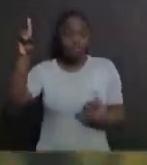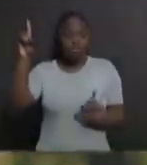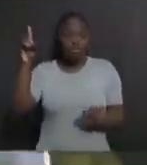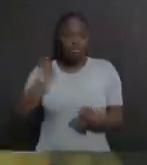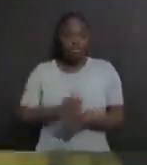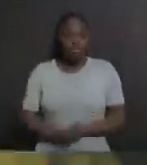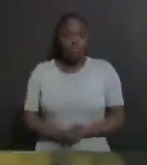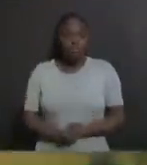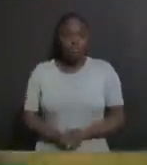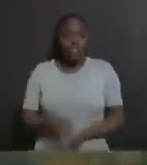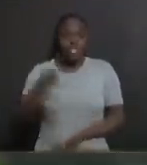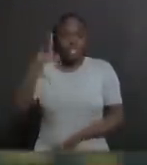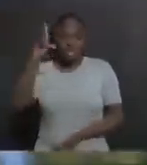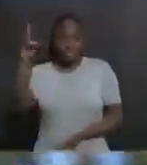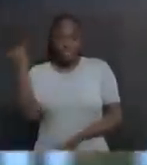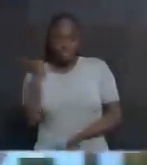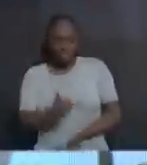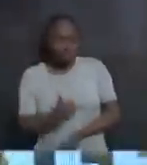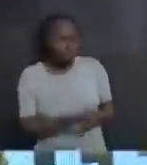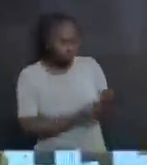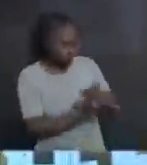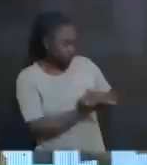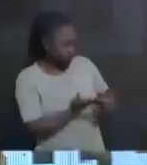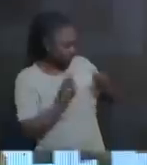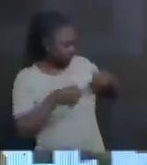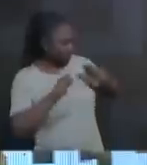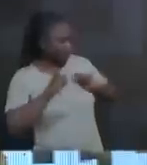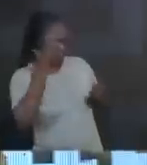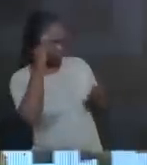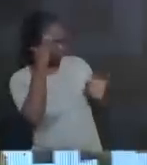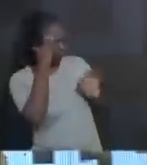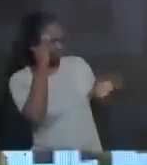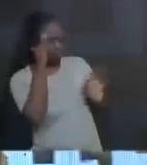Deus fala, me dá um dicionário aí que eu não estou entendendo.